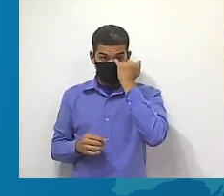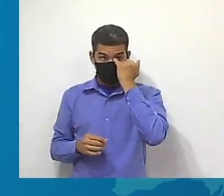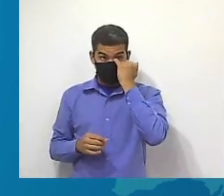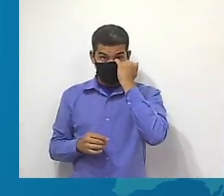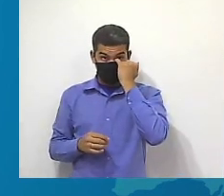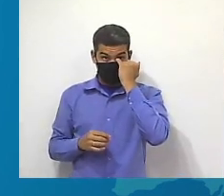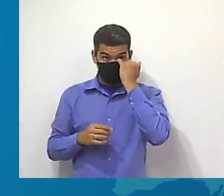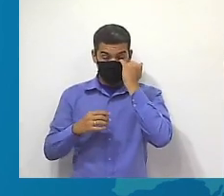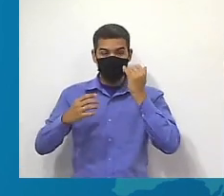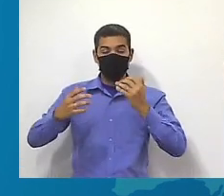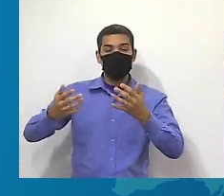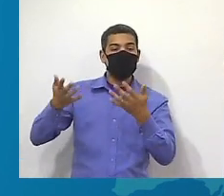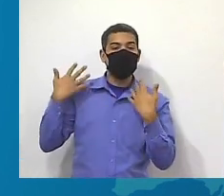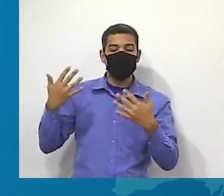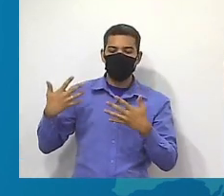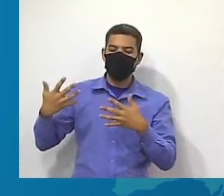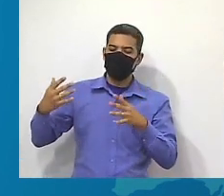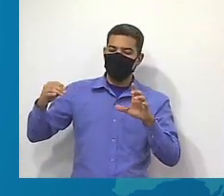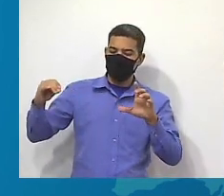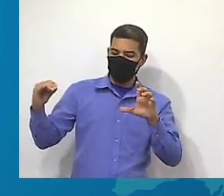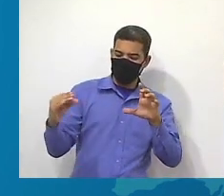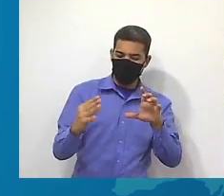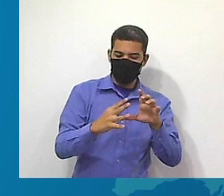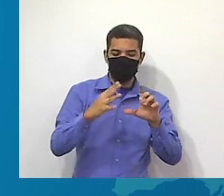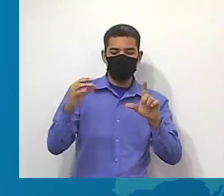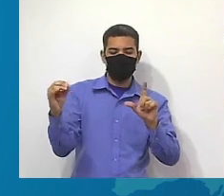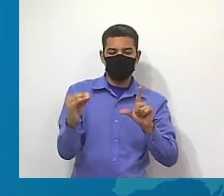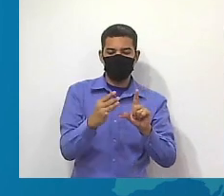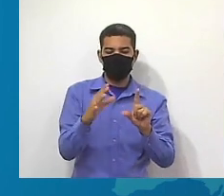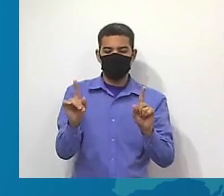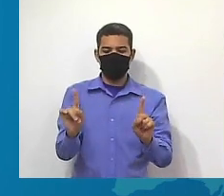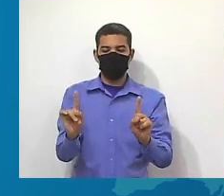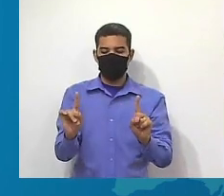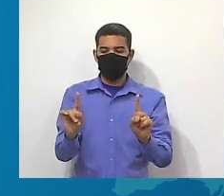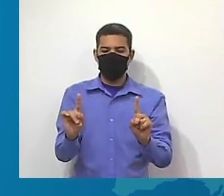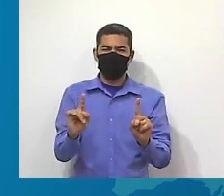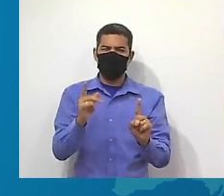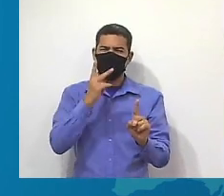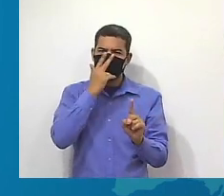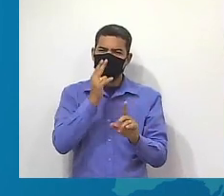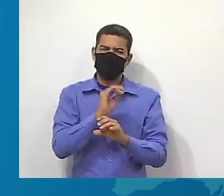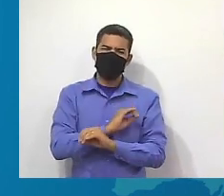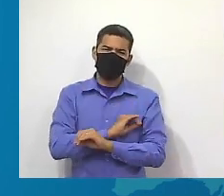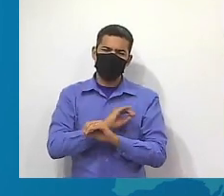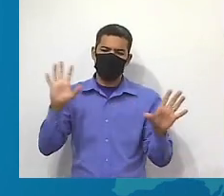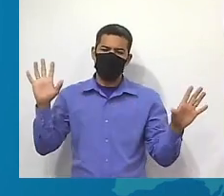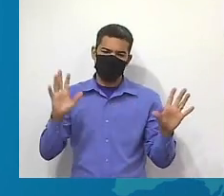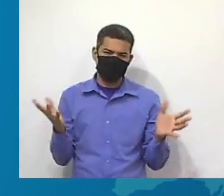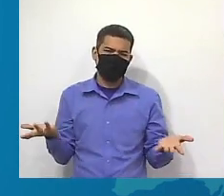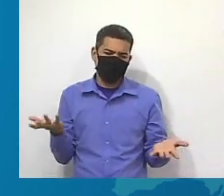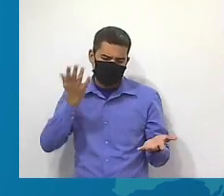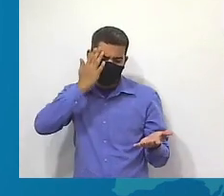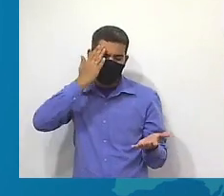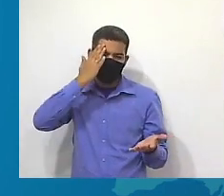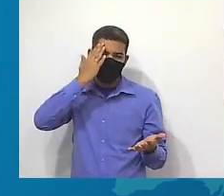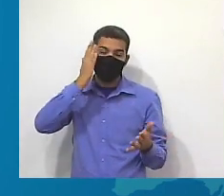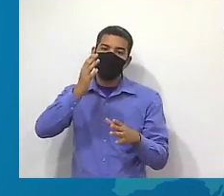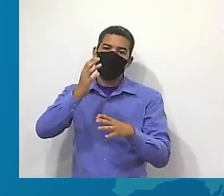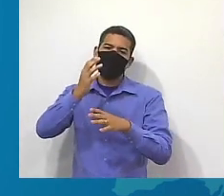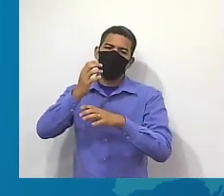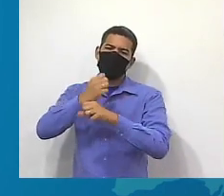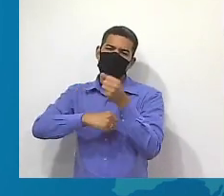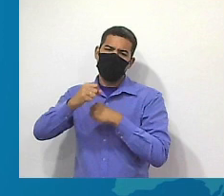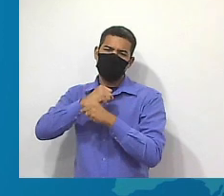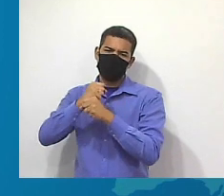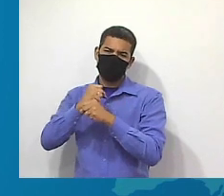um objeto mais quente para um objeto mais frio. Hoje parece algo óbvio, né? Mas há alguns séculos atrás não era.